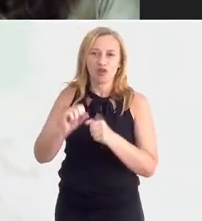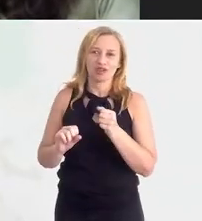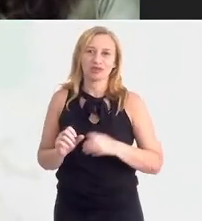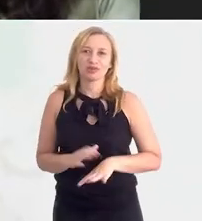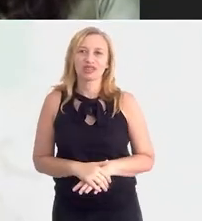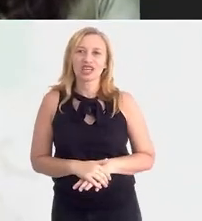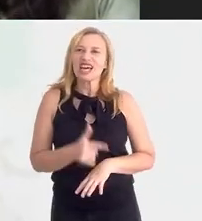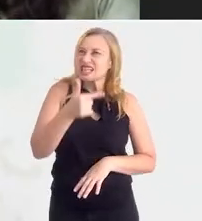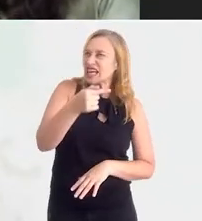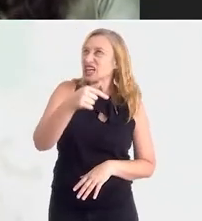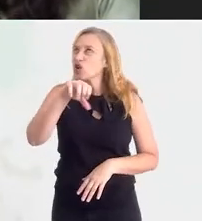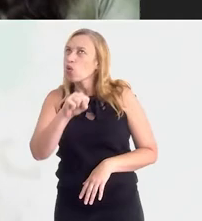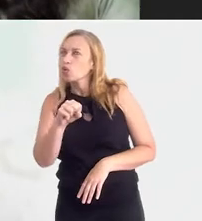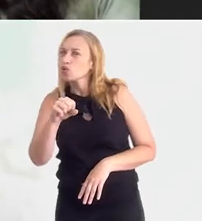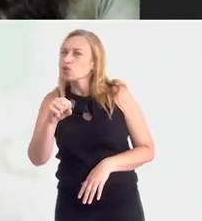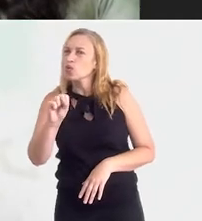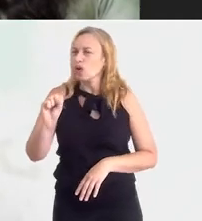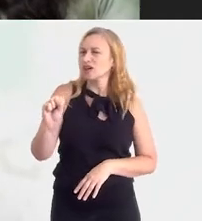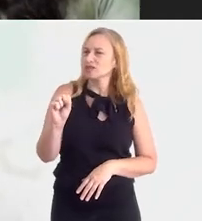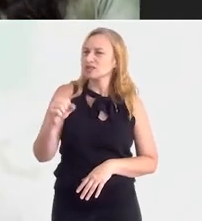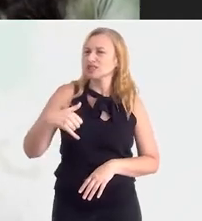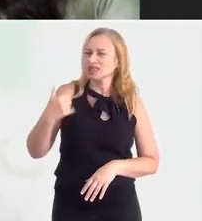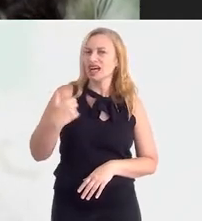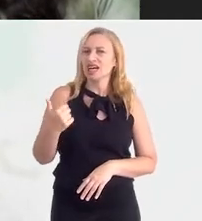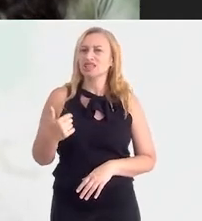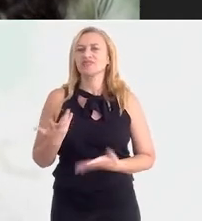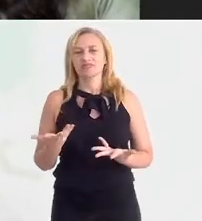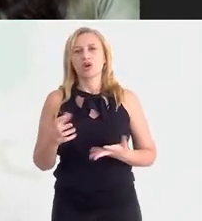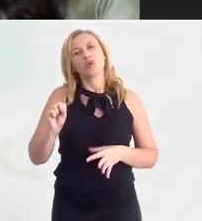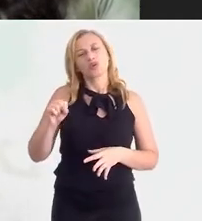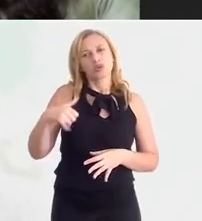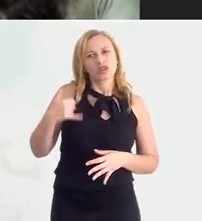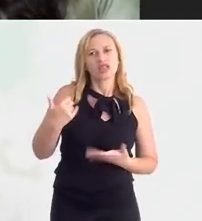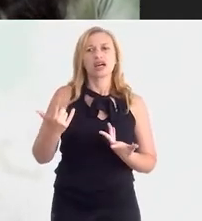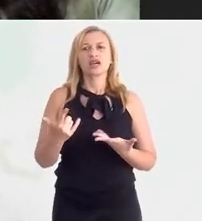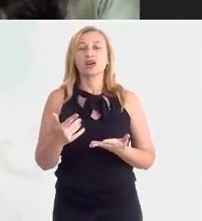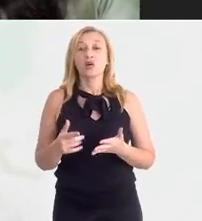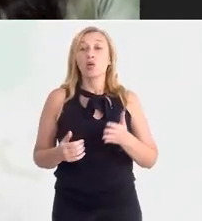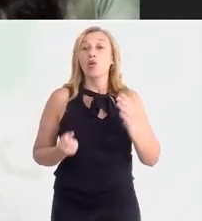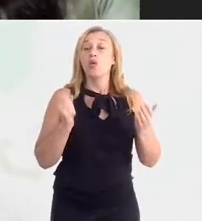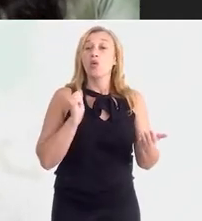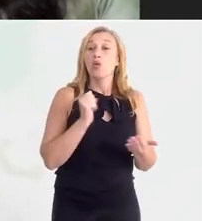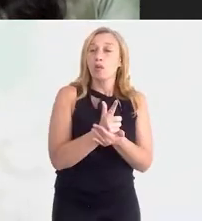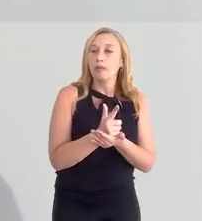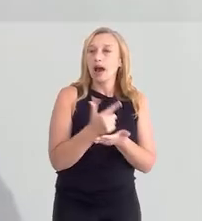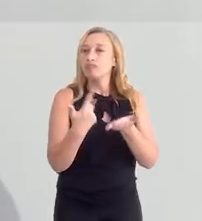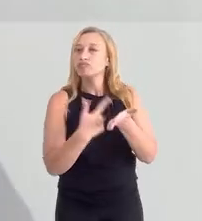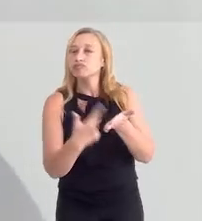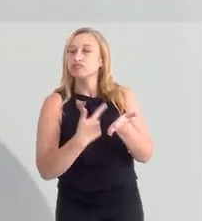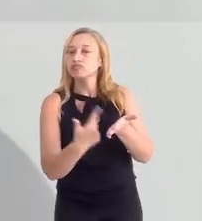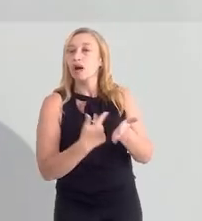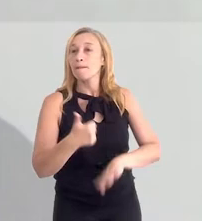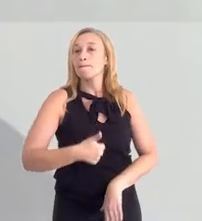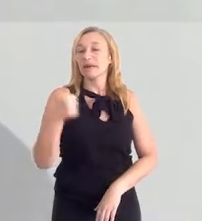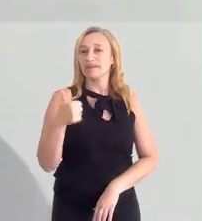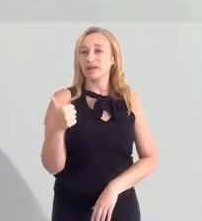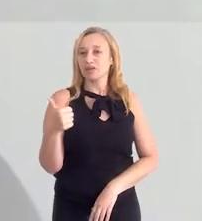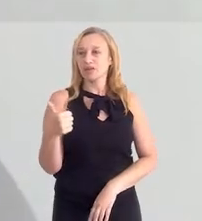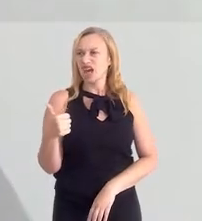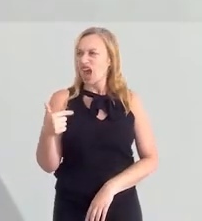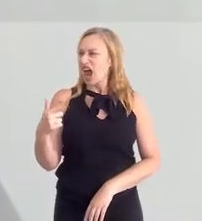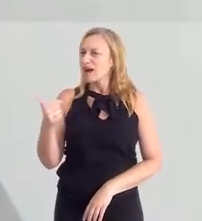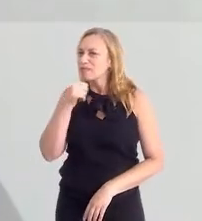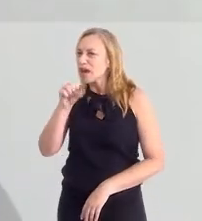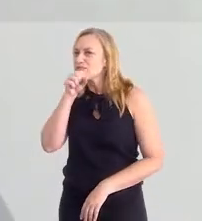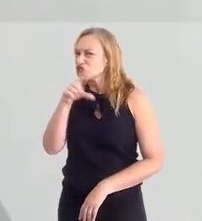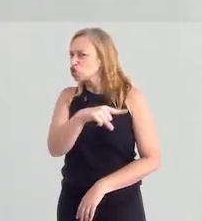Então, 7, 8 anos, isso aconteceu. Aos 8 anos de idade, eu decidi comprar meu primeiro livro. Ou seja, não um livro que a minha mãe escolhia para